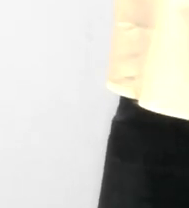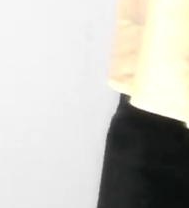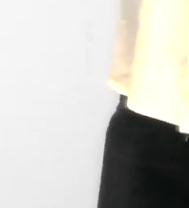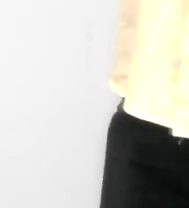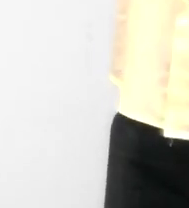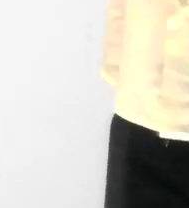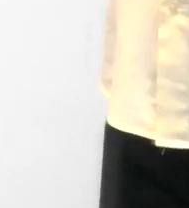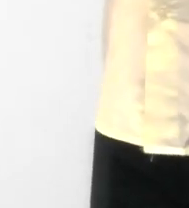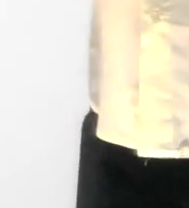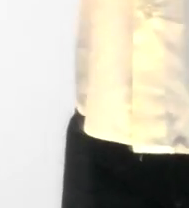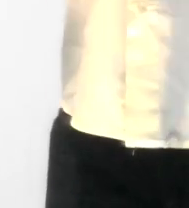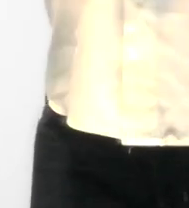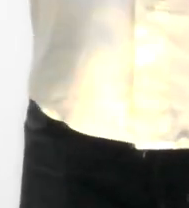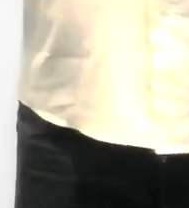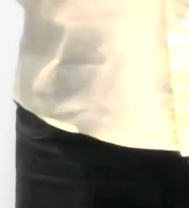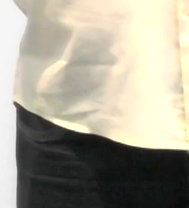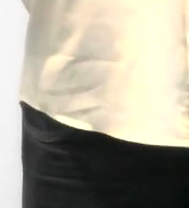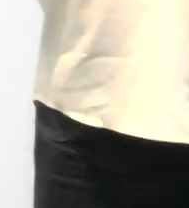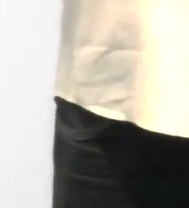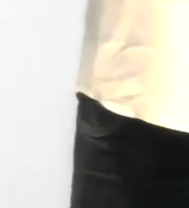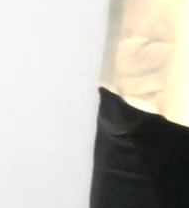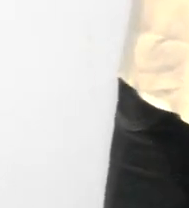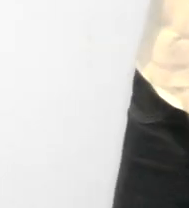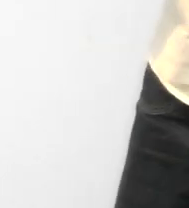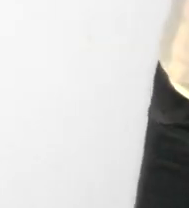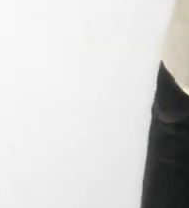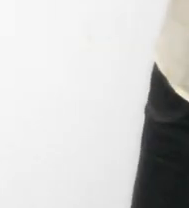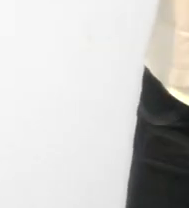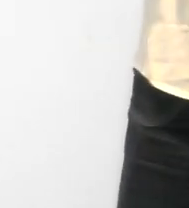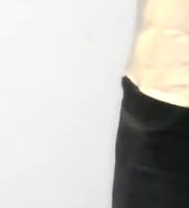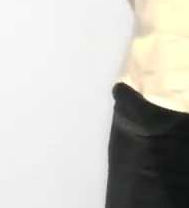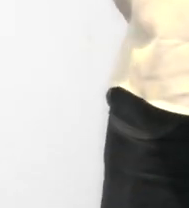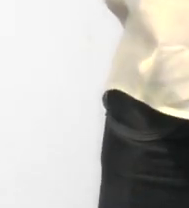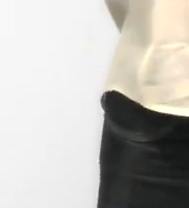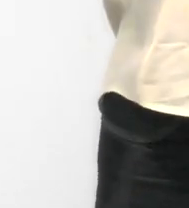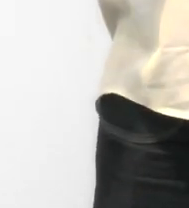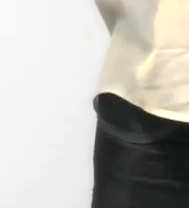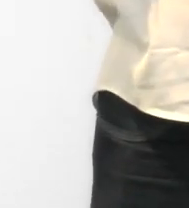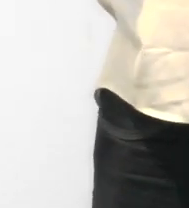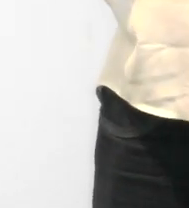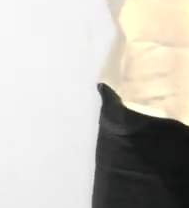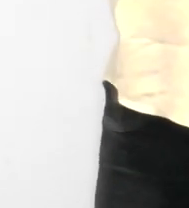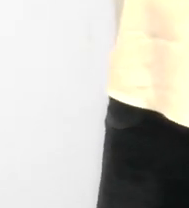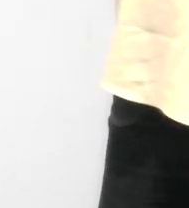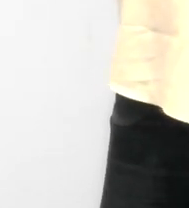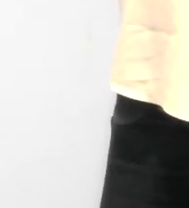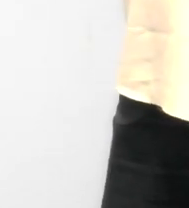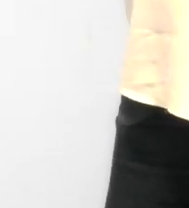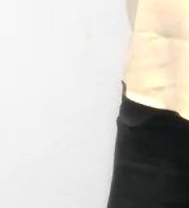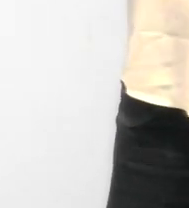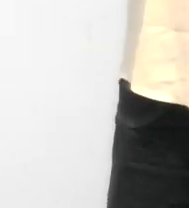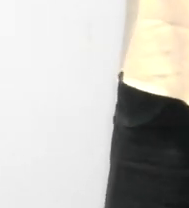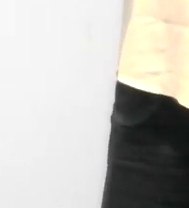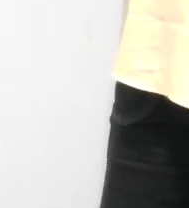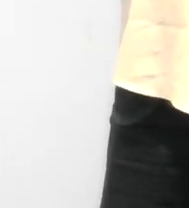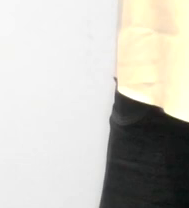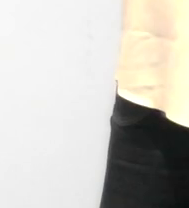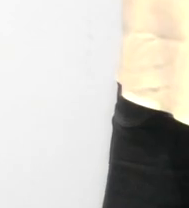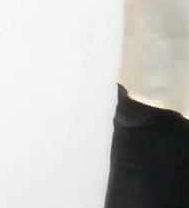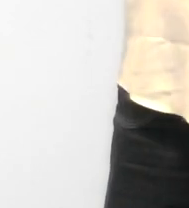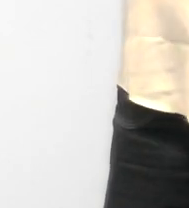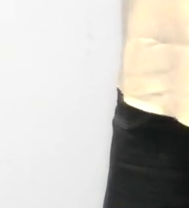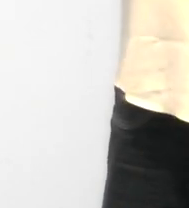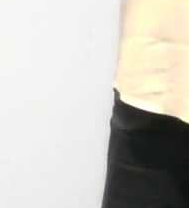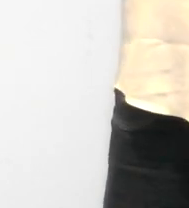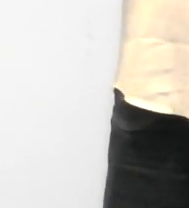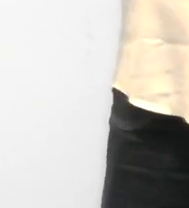senhor que Em outro momento que pelo que eu vi aqui do senhor o senhor é um militante na na pauta independentemente se tem ou não tem e o senhor